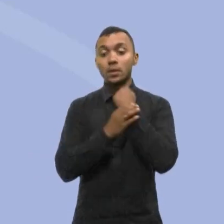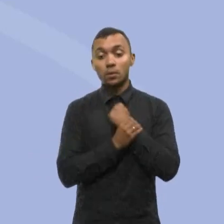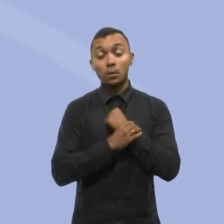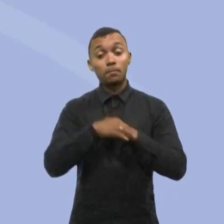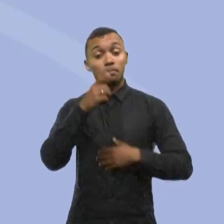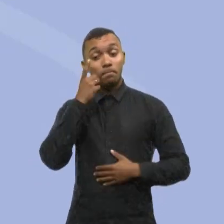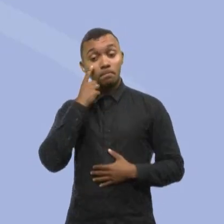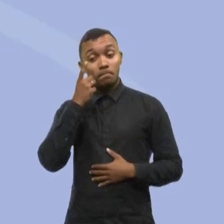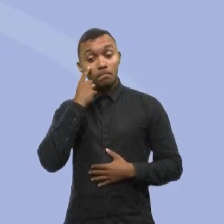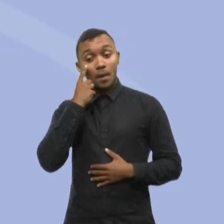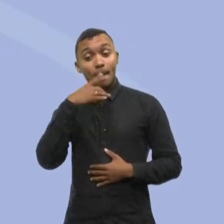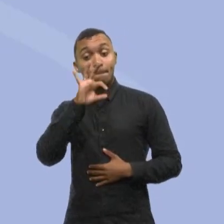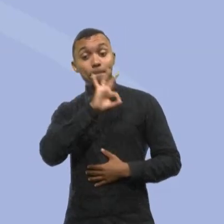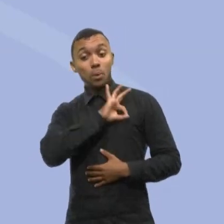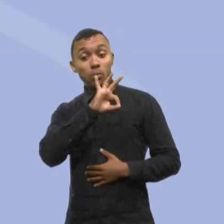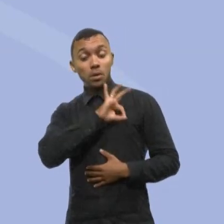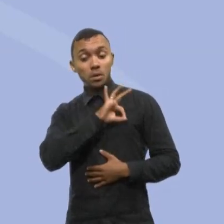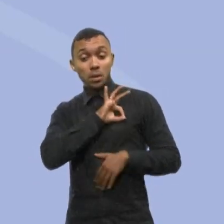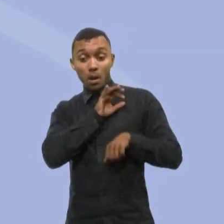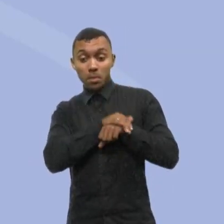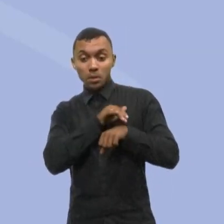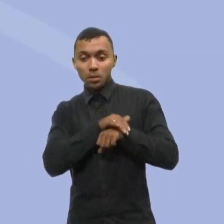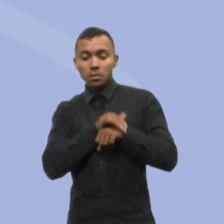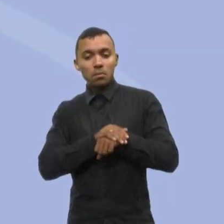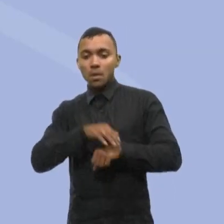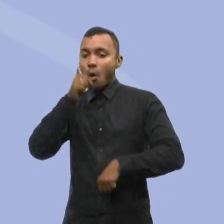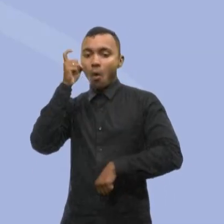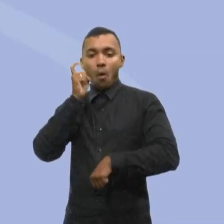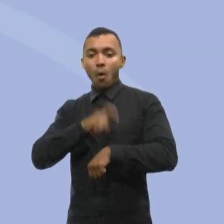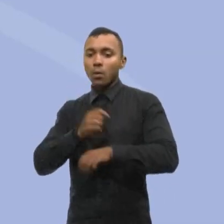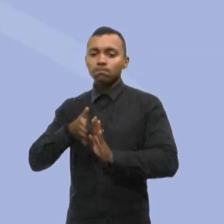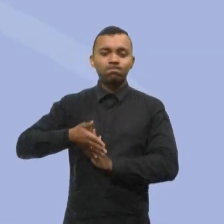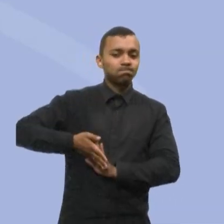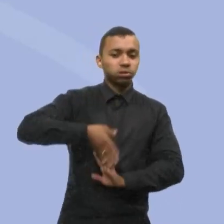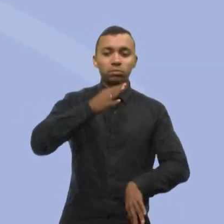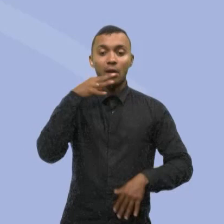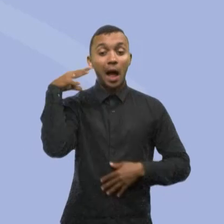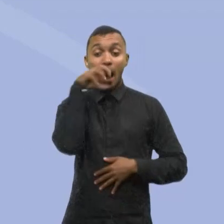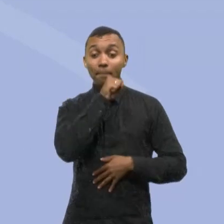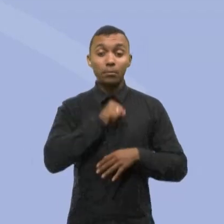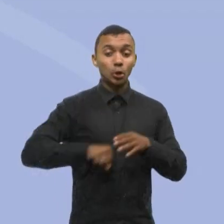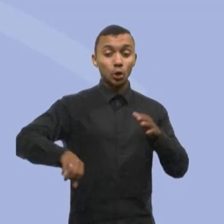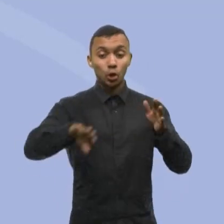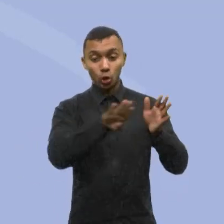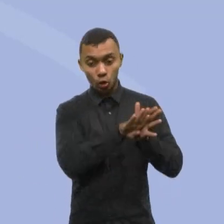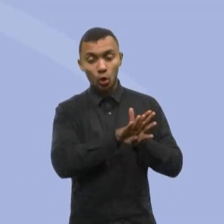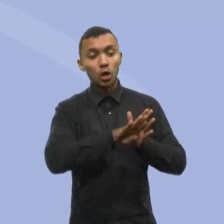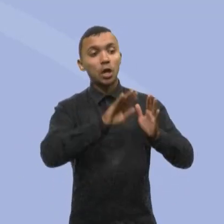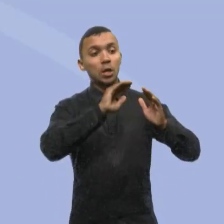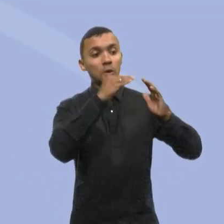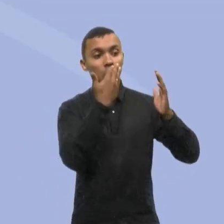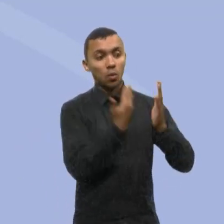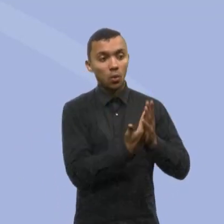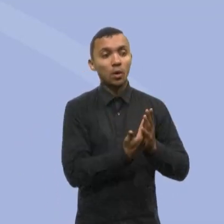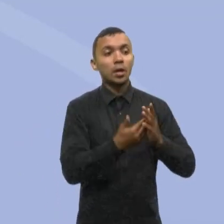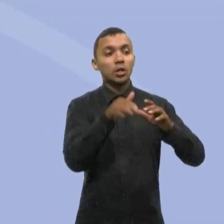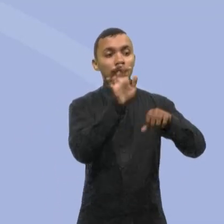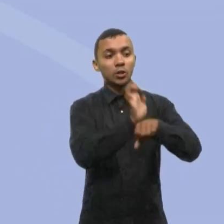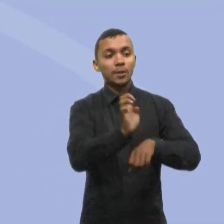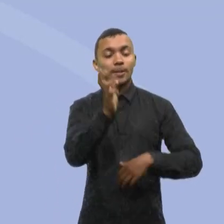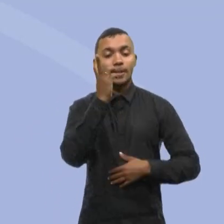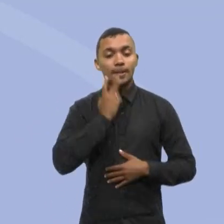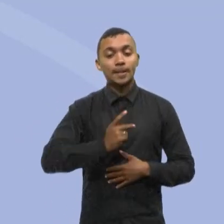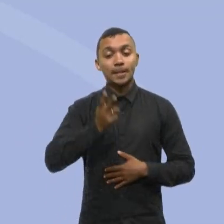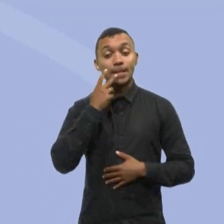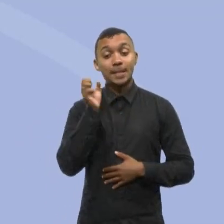ronda escolar, a polícia, possa chegar o mais rápido possível nas escolas do estado do Ceará